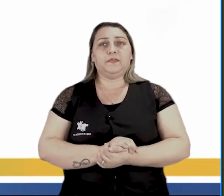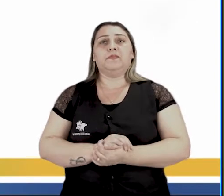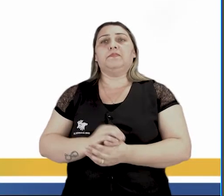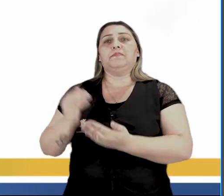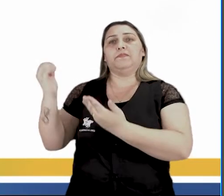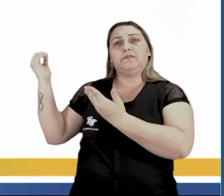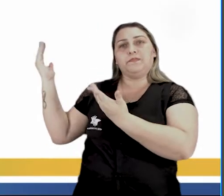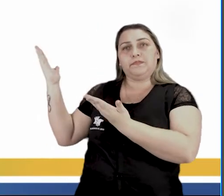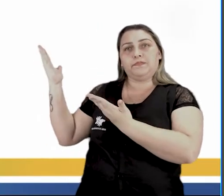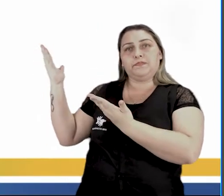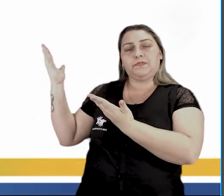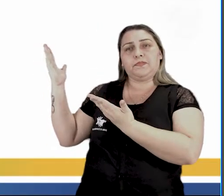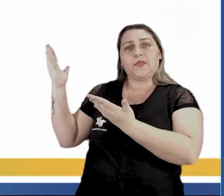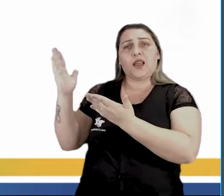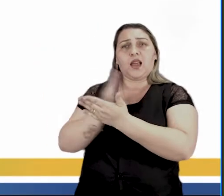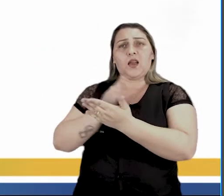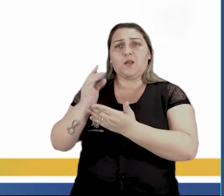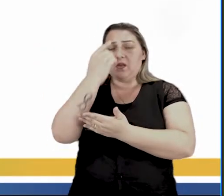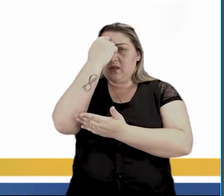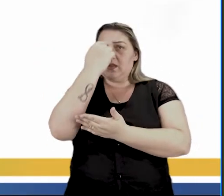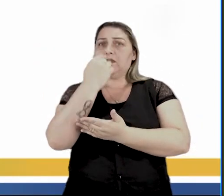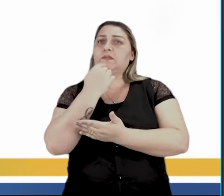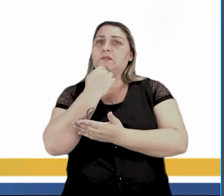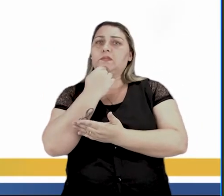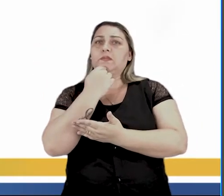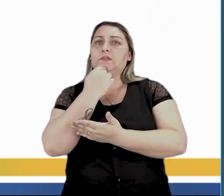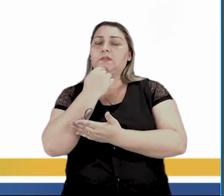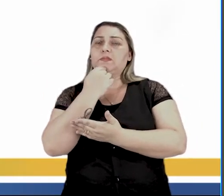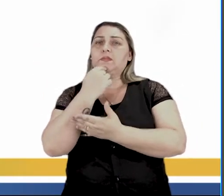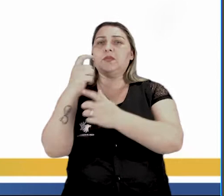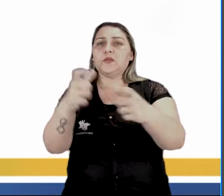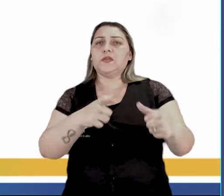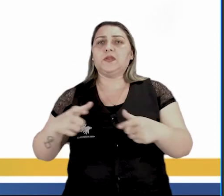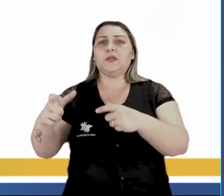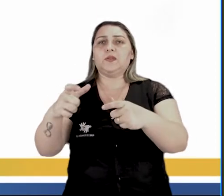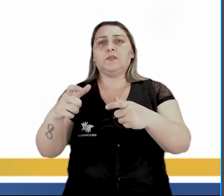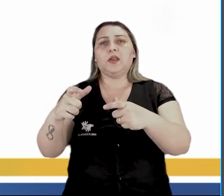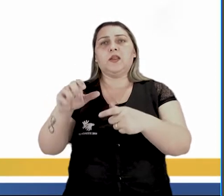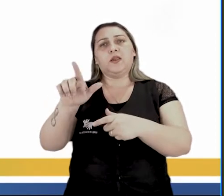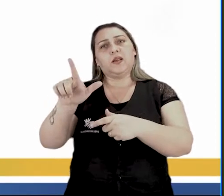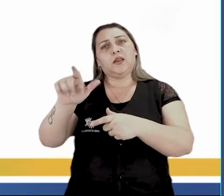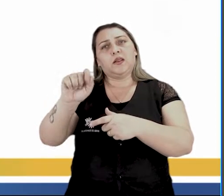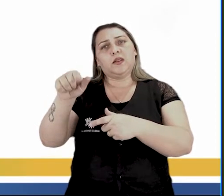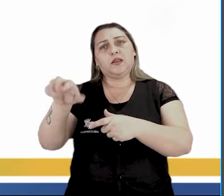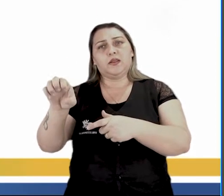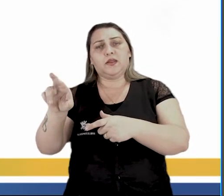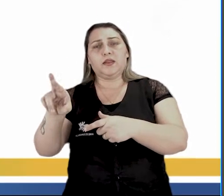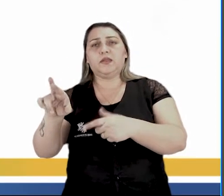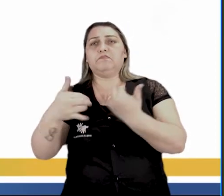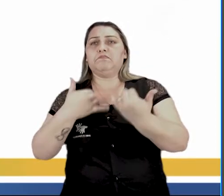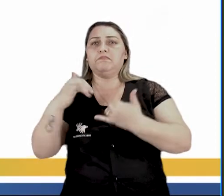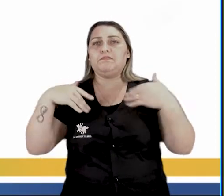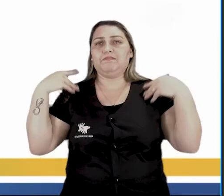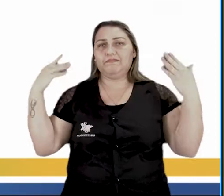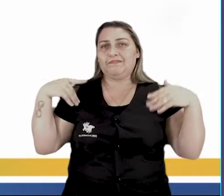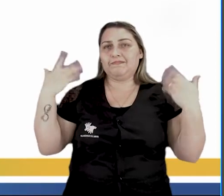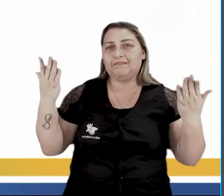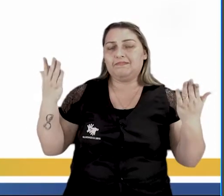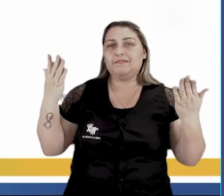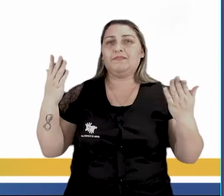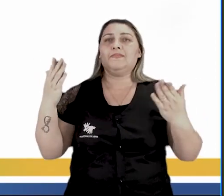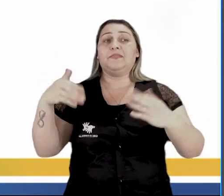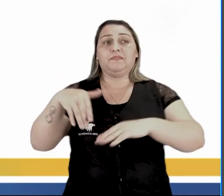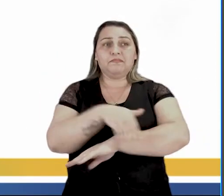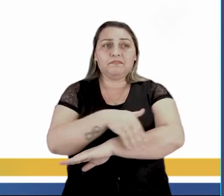Aí aparecendo para vocês algumas imagens, desses espaços de lazer, os parques,